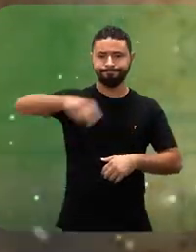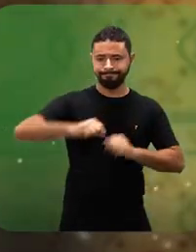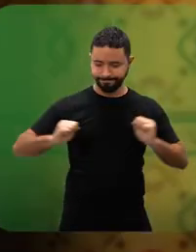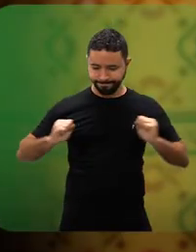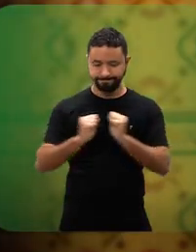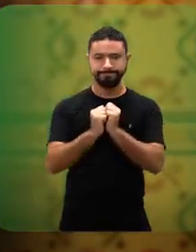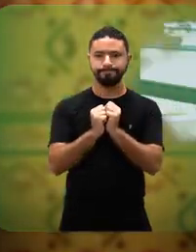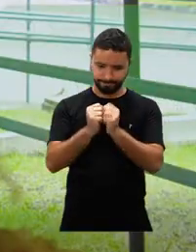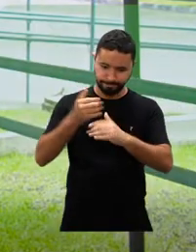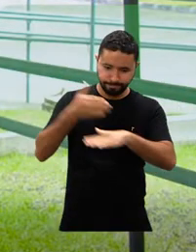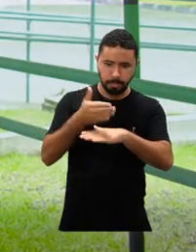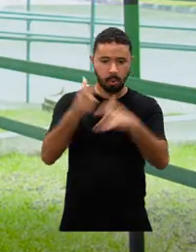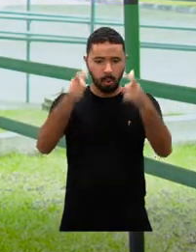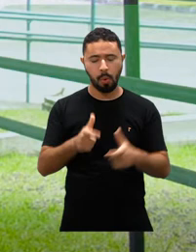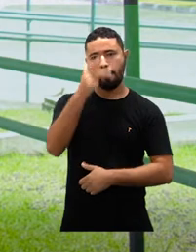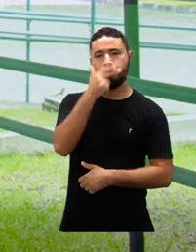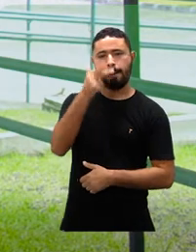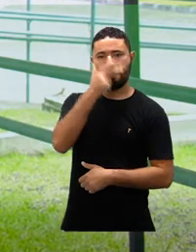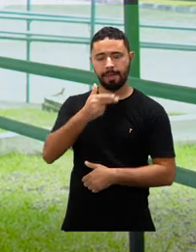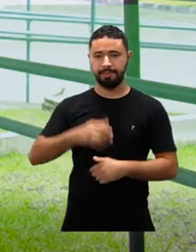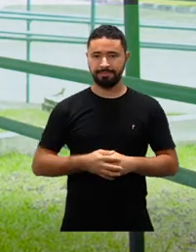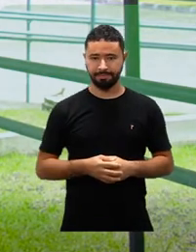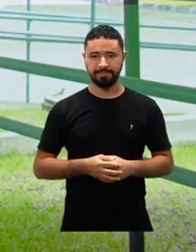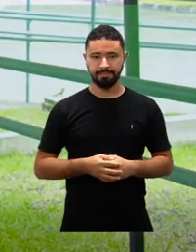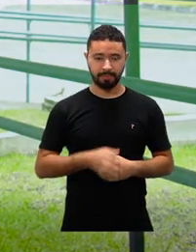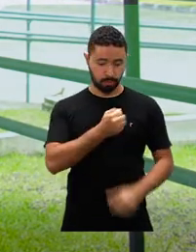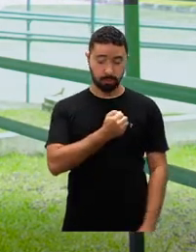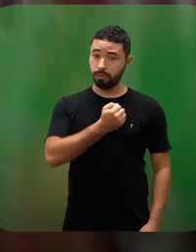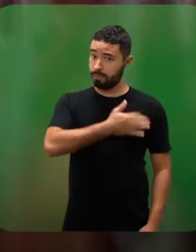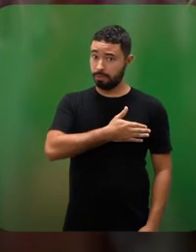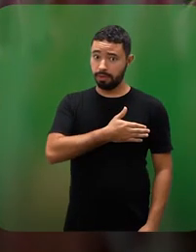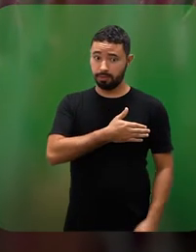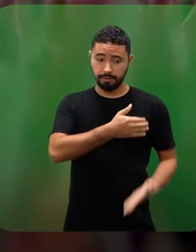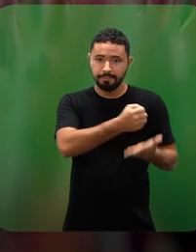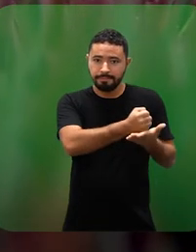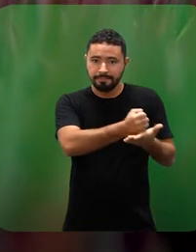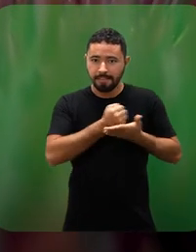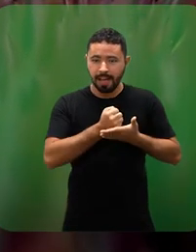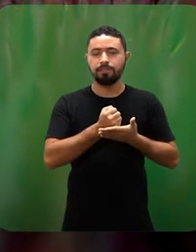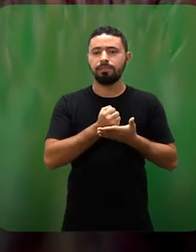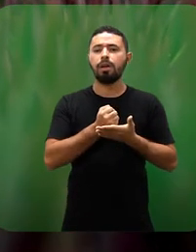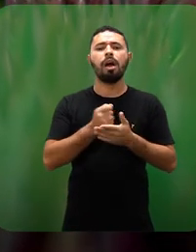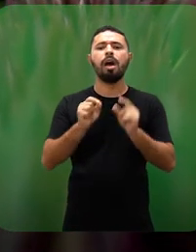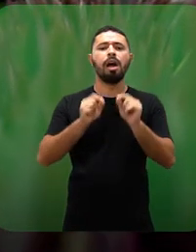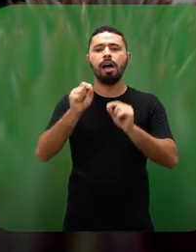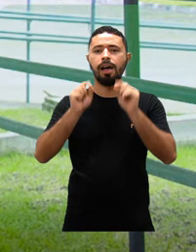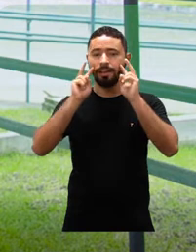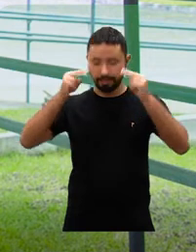mas que são pertencentes ao mesmo lugar, ao mesmo espaço que eu. Por meio do IF, eu